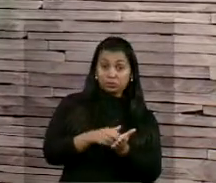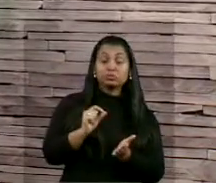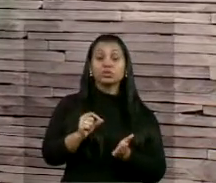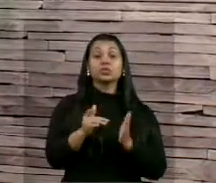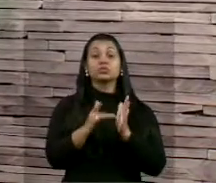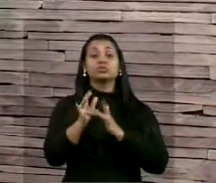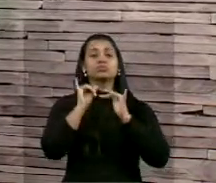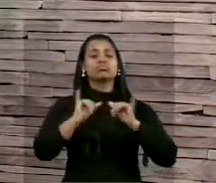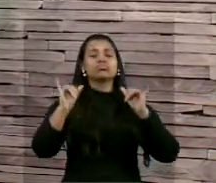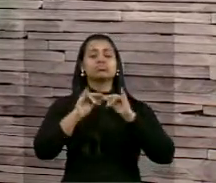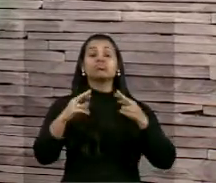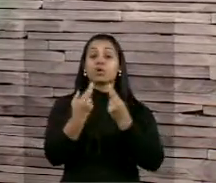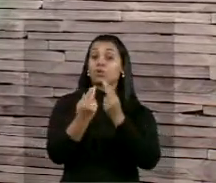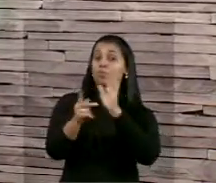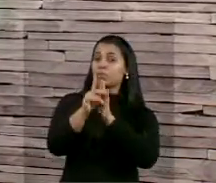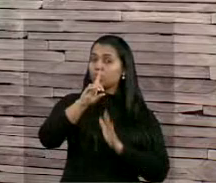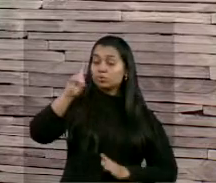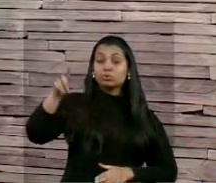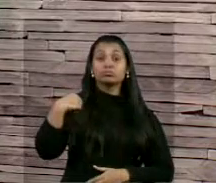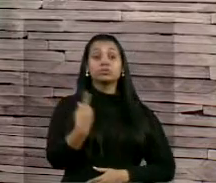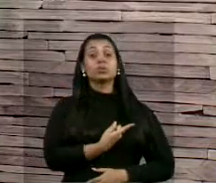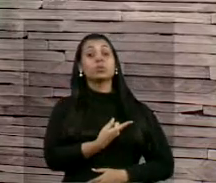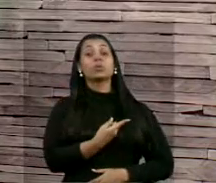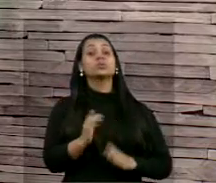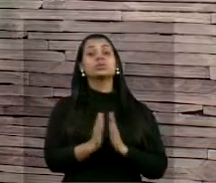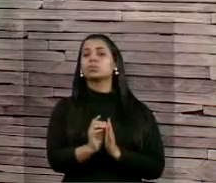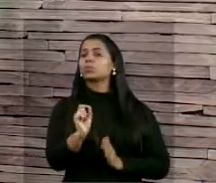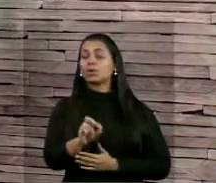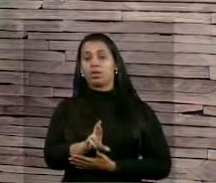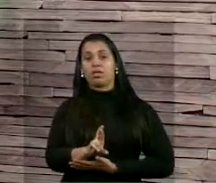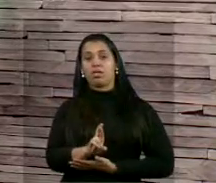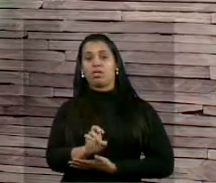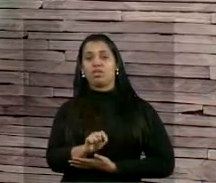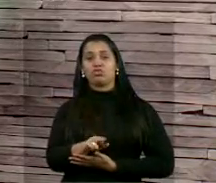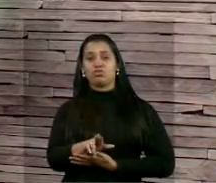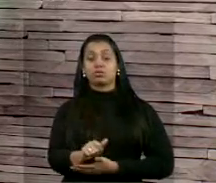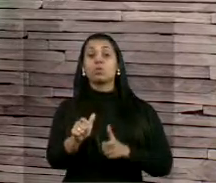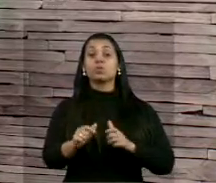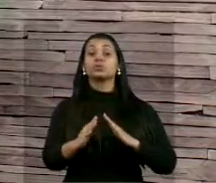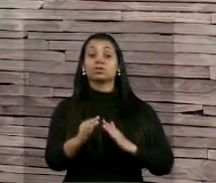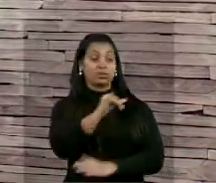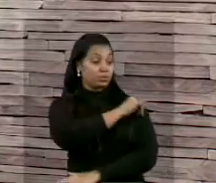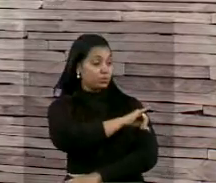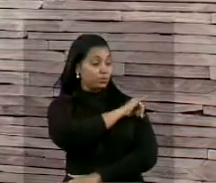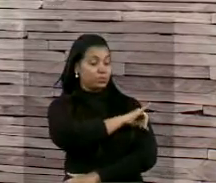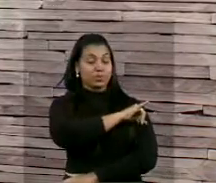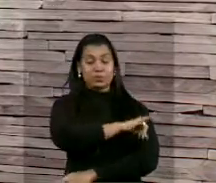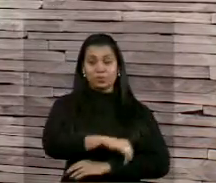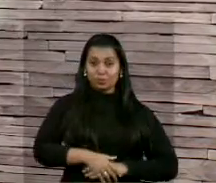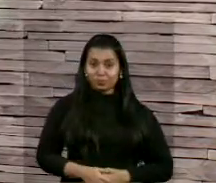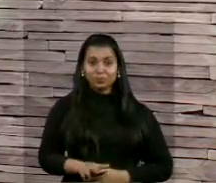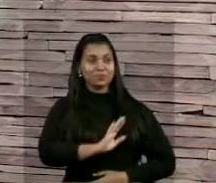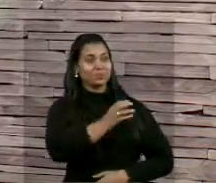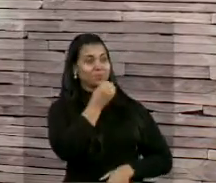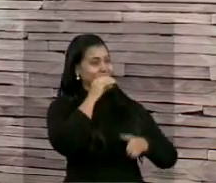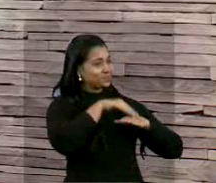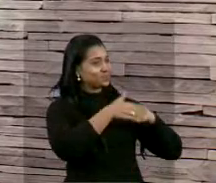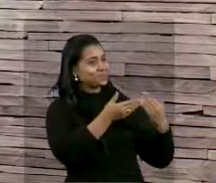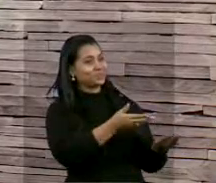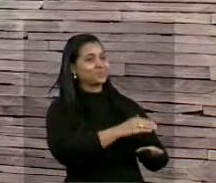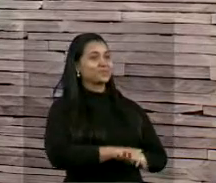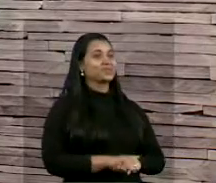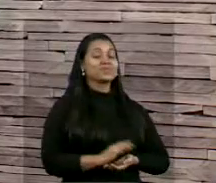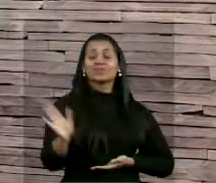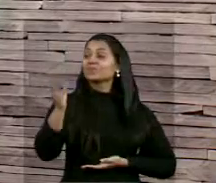Jesus anuncia o reino de Deus. E nós contemplamos com a Regina, que está lá no Rio de Janeiro, em Mesquita. Alô, Regina, boa